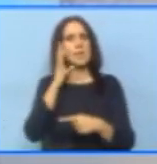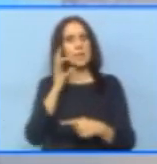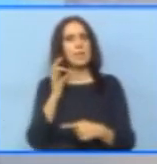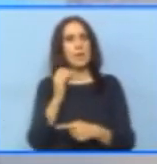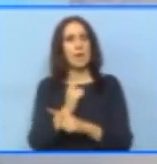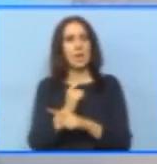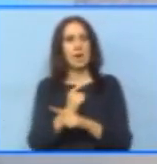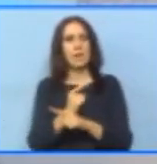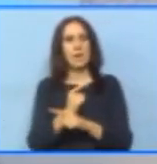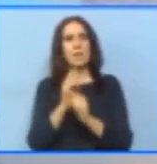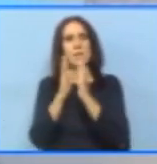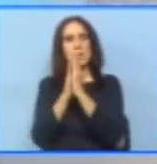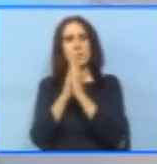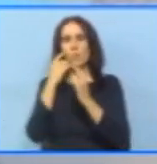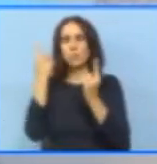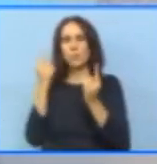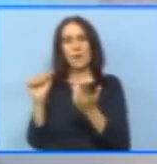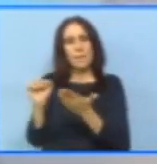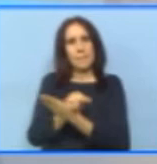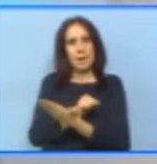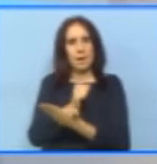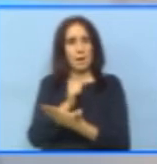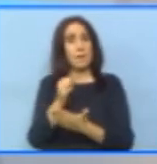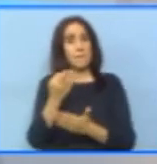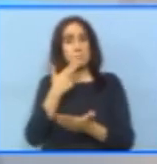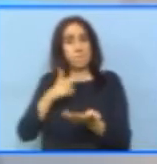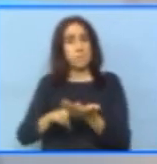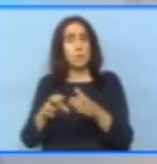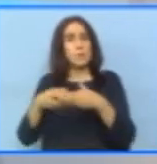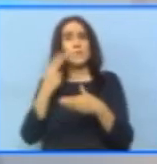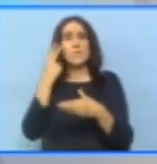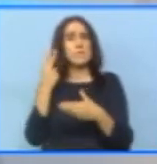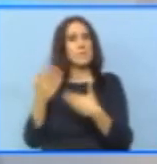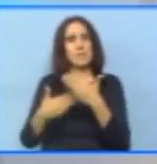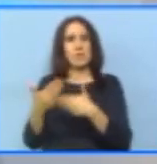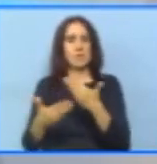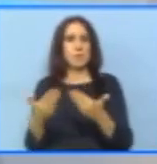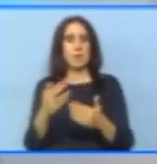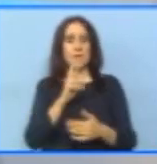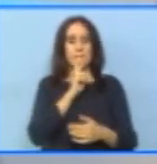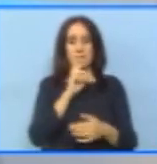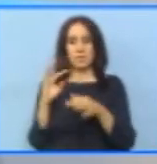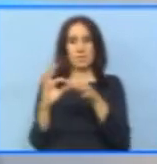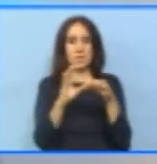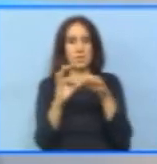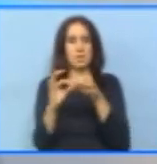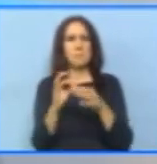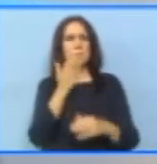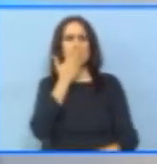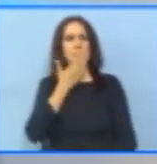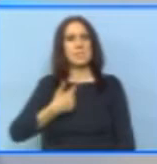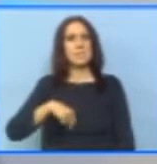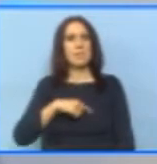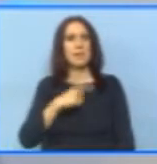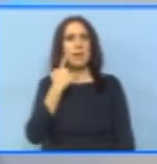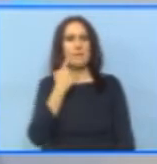apagar a religião do espaço público, a verdade é que a comunidade continua muito viva. E, portanto, esta ligação a Fátima, que nos pode parecer, se